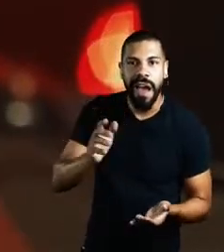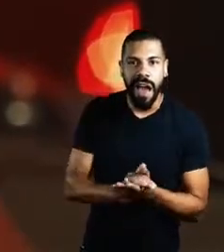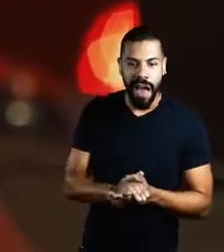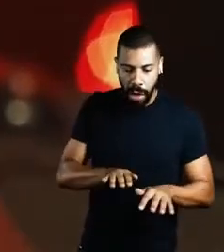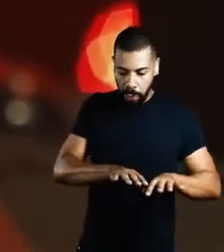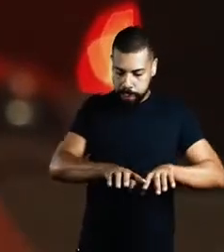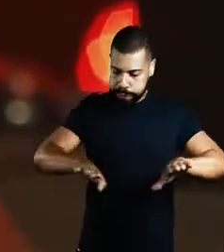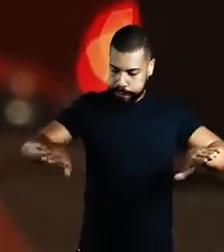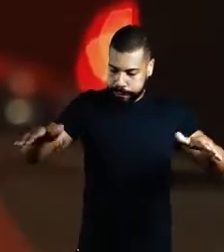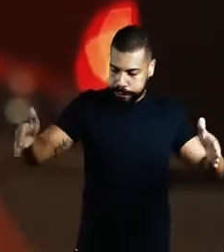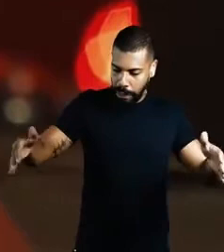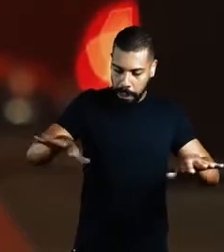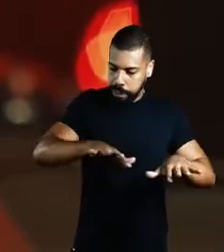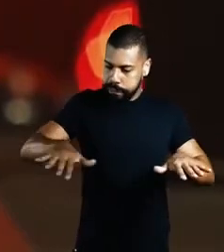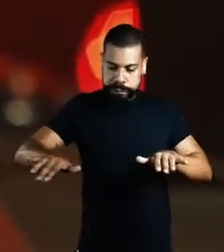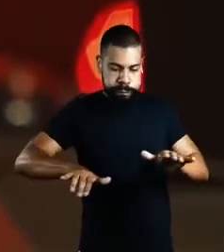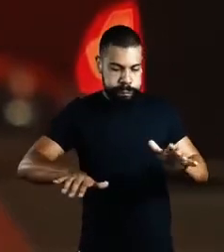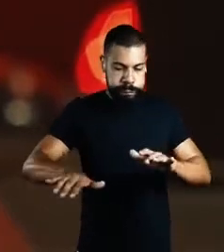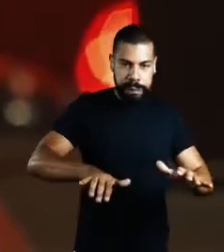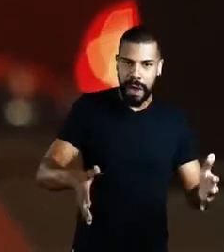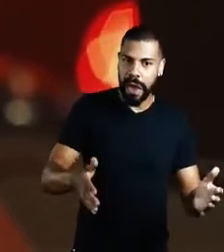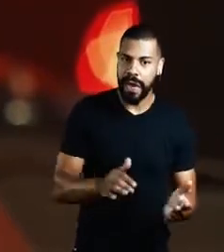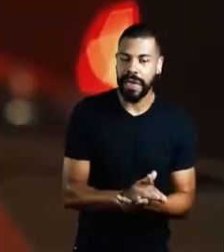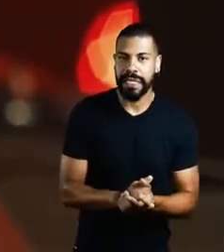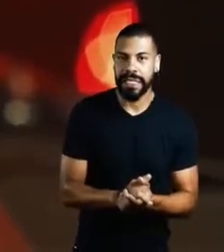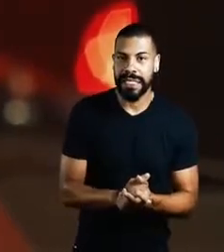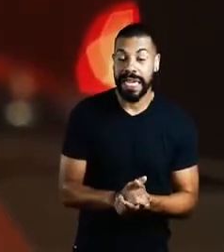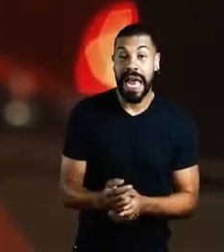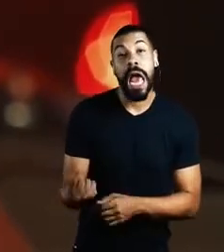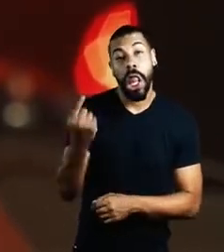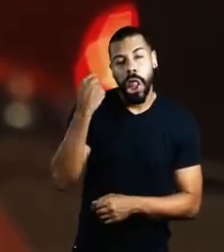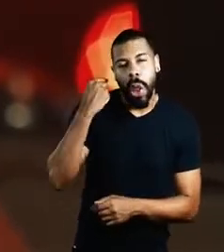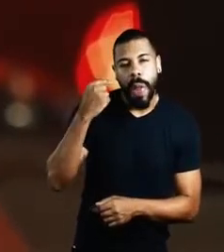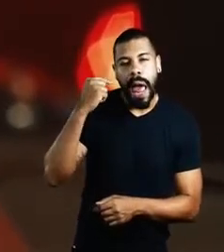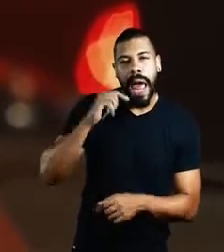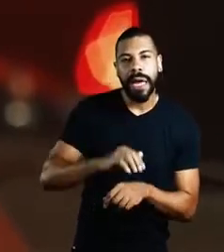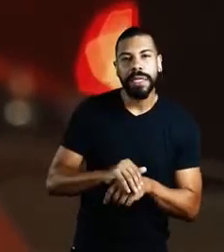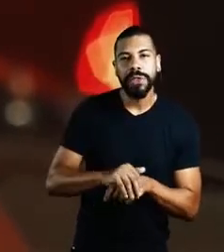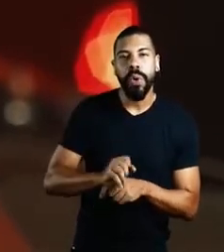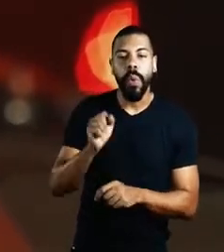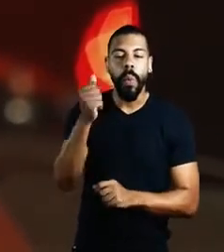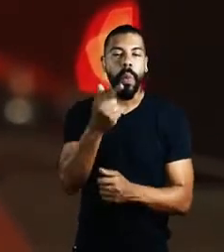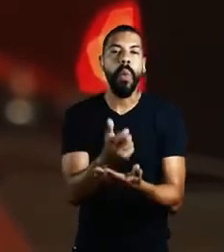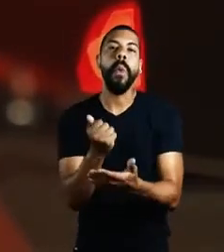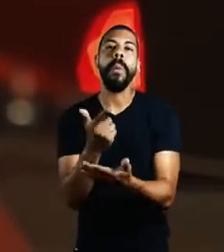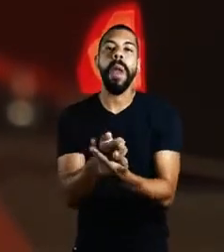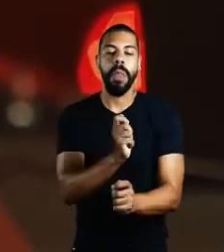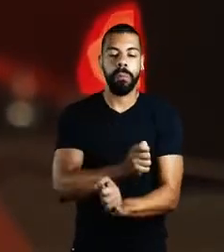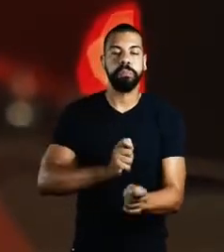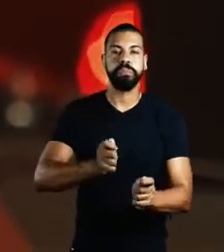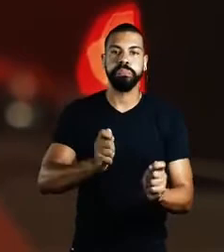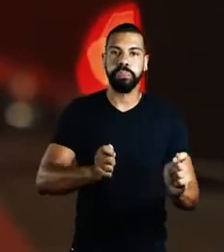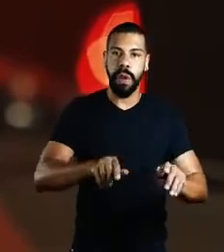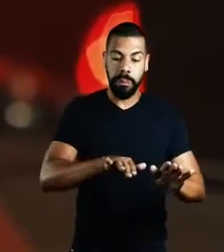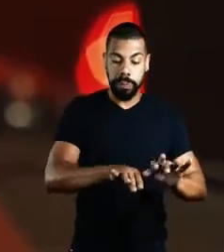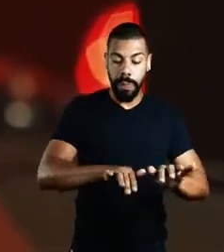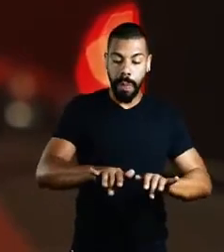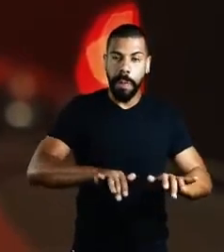lá, entendeu? Nesse tempo a gente estava com uma bateria mais nova que o Maita tinha comprado. Essa bateria